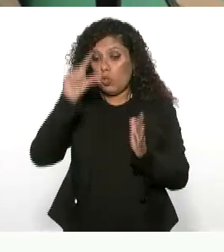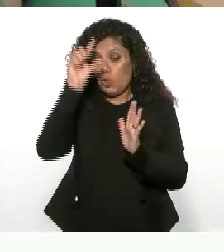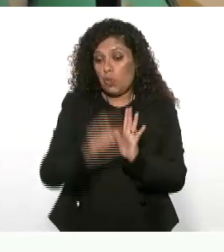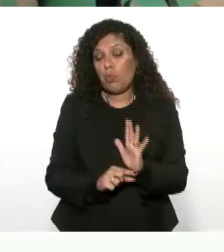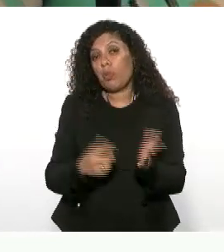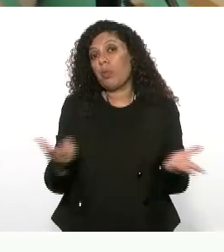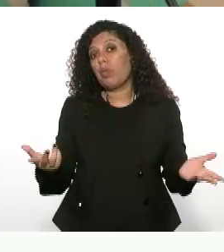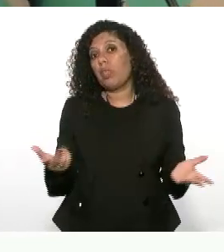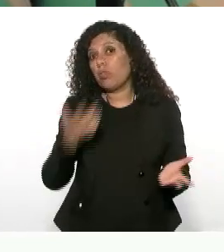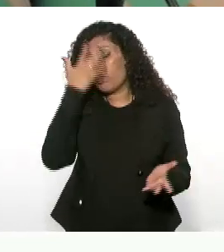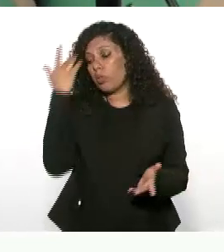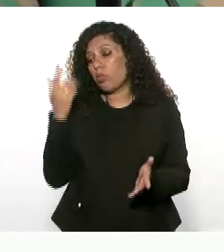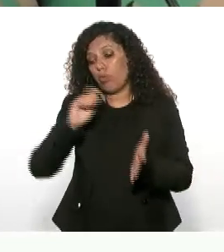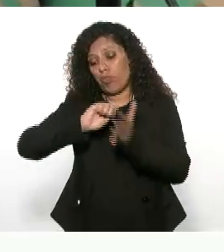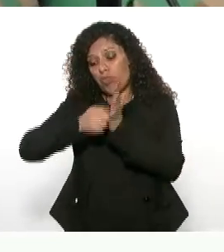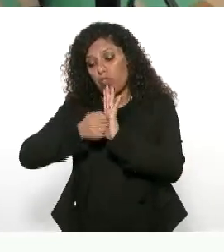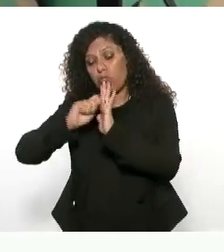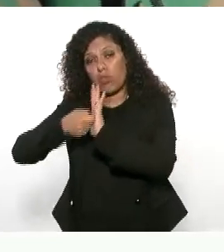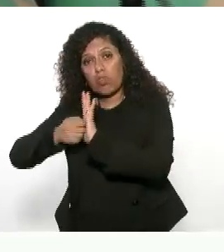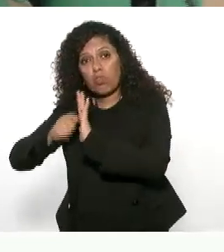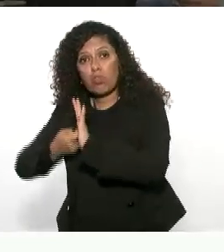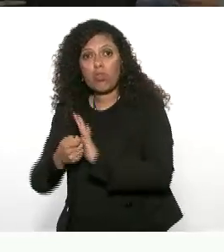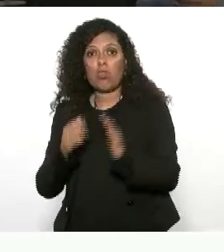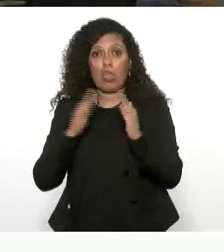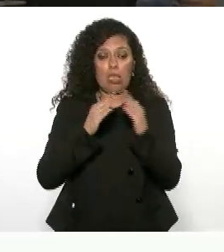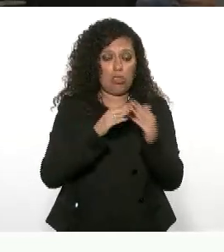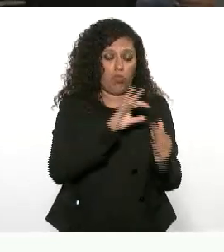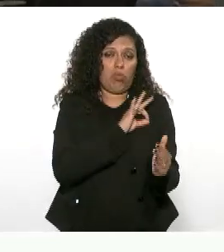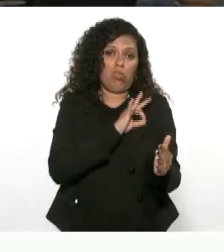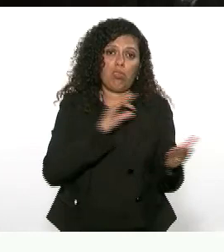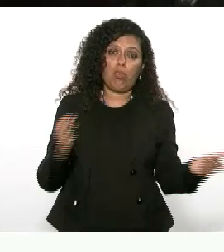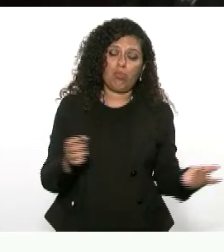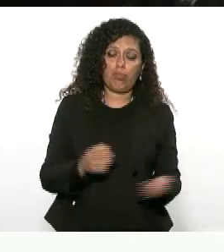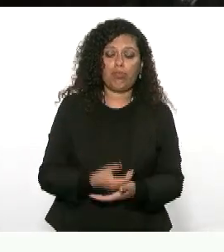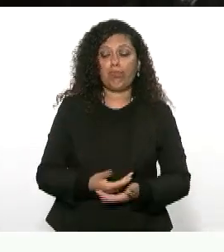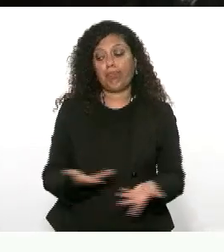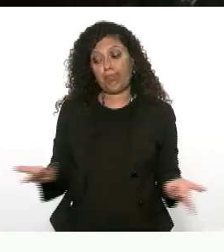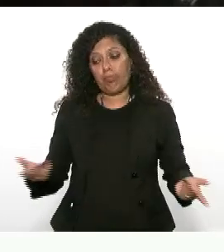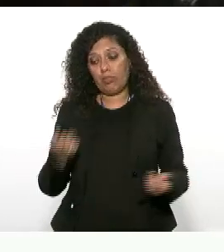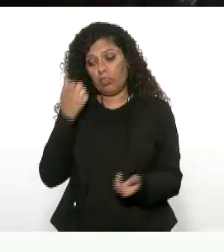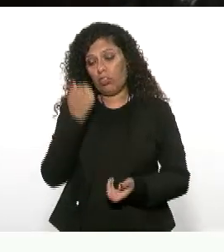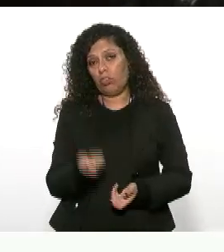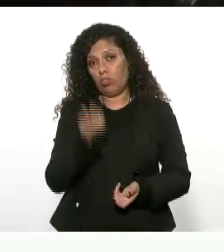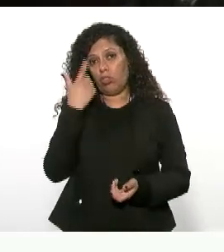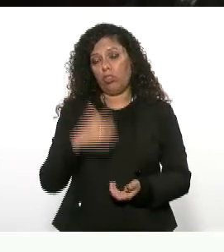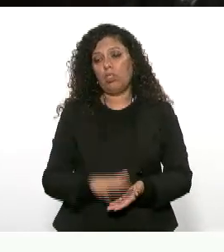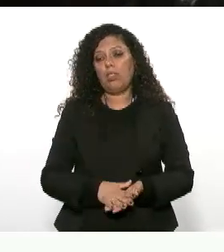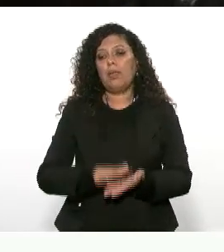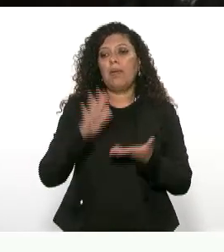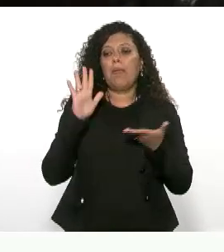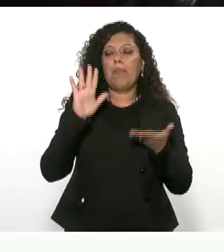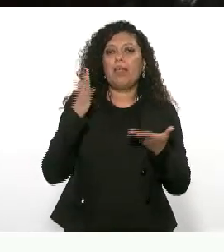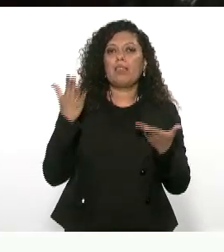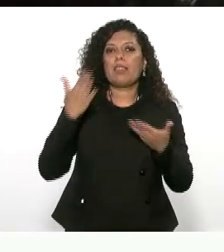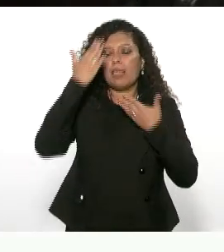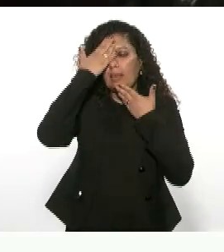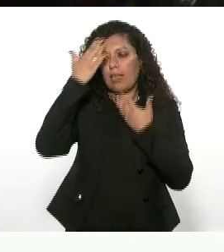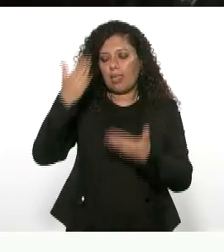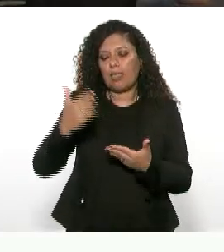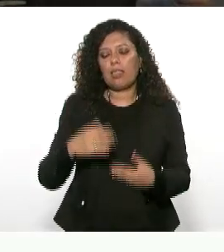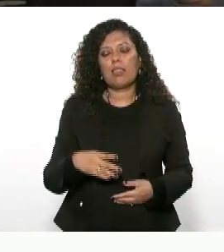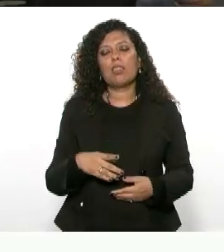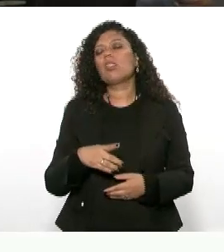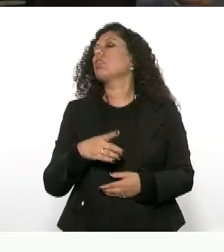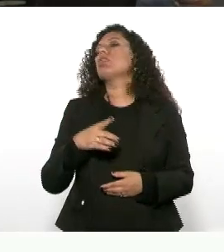discutir daqui para frente o fechamento de delegacias. Sem dúvida. Bom, agradecendo, mas eu queria, para as suas considerações finais,